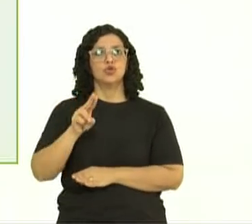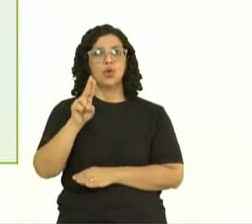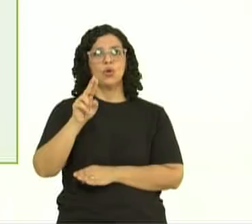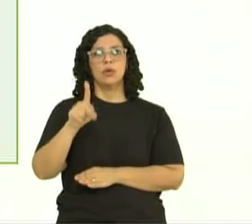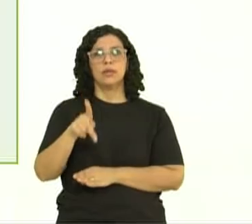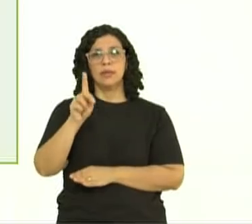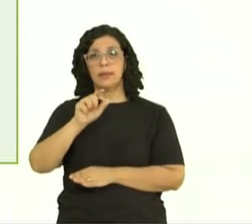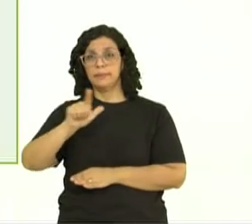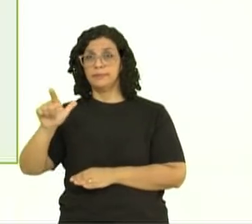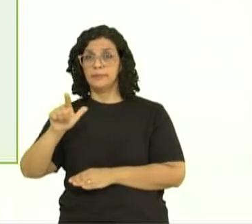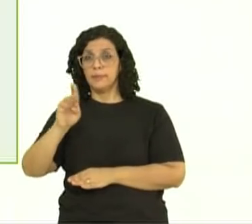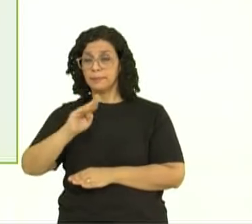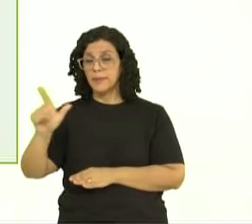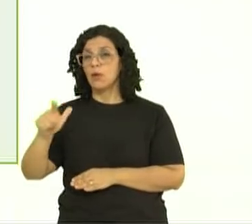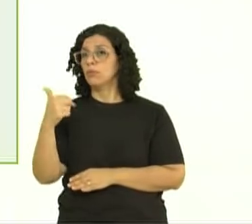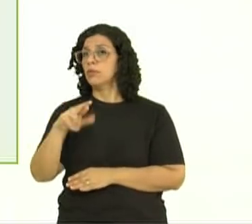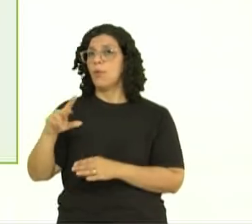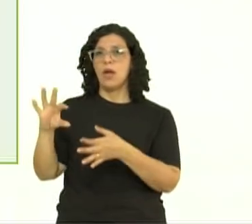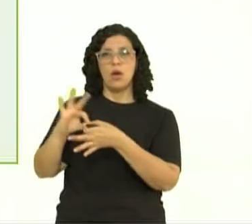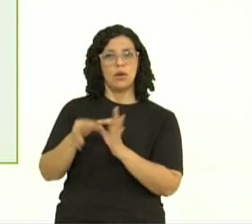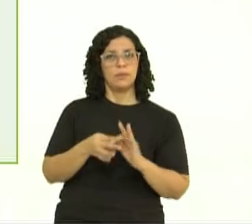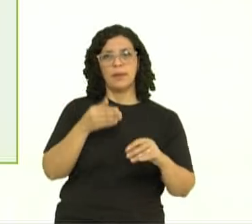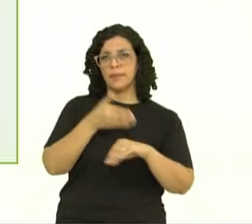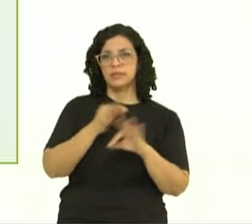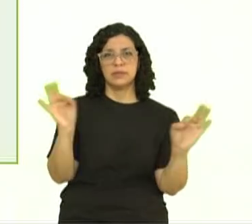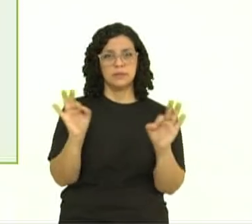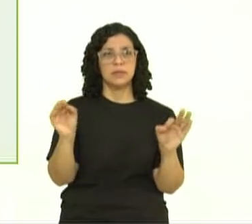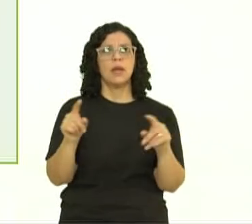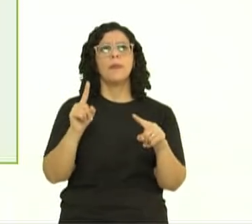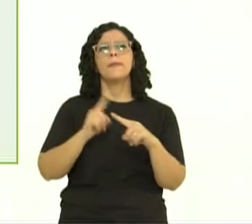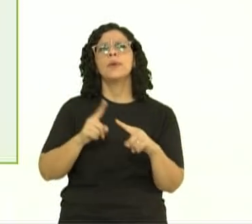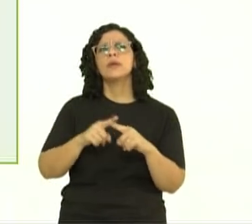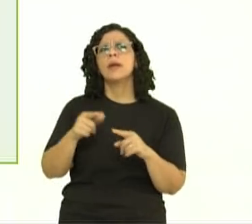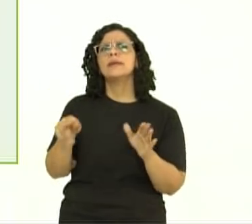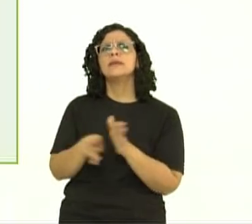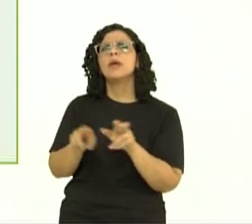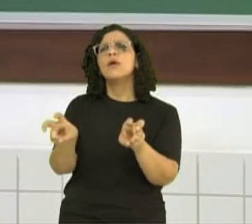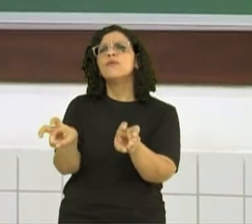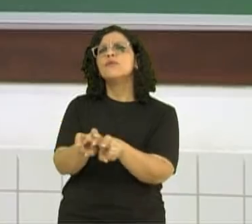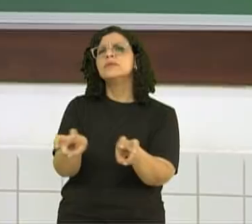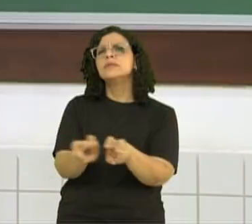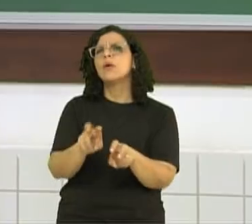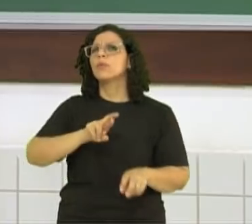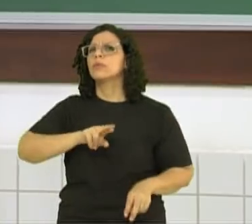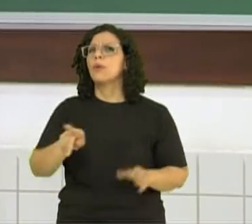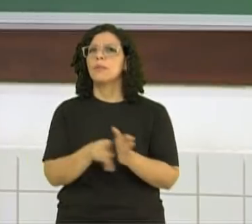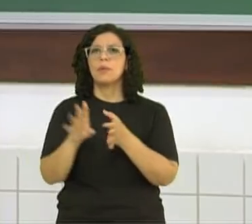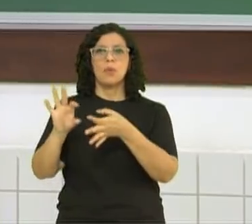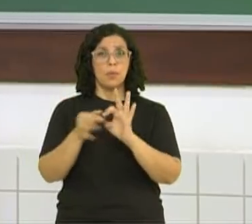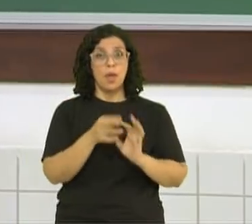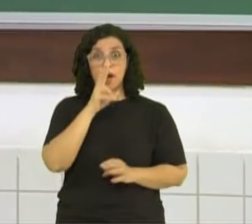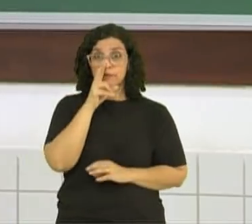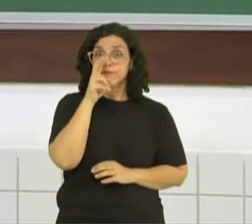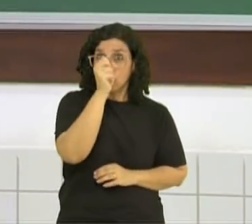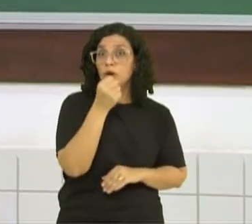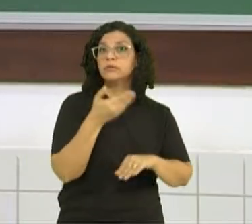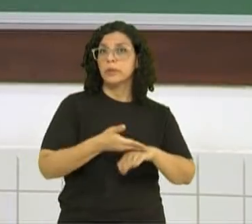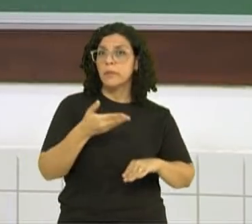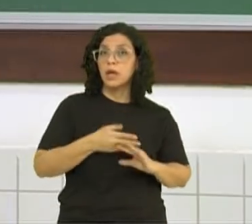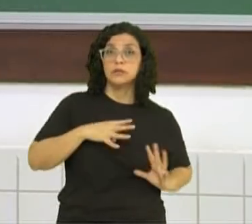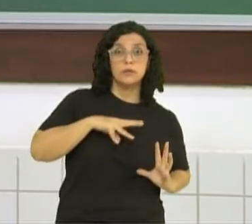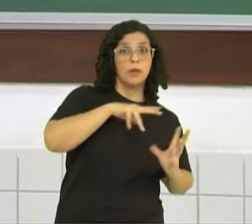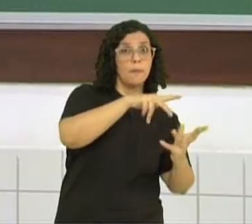nós vimos, né, que não são olímpicas. Aqui vocês perguntam por o futsal, né? Então o futsal é muito forte, é muito